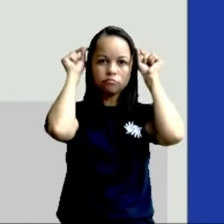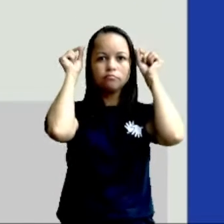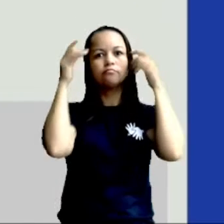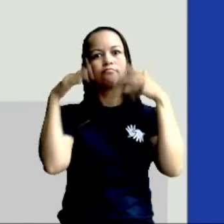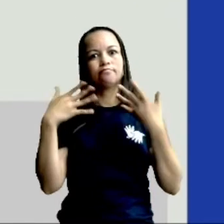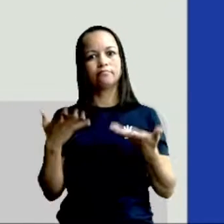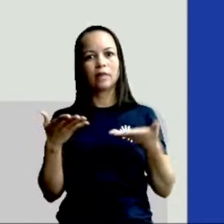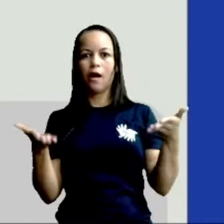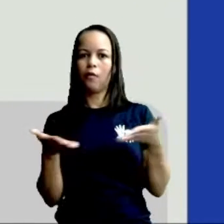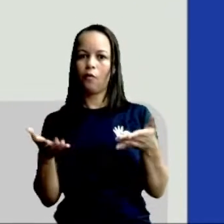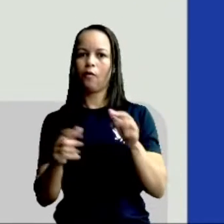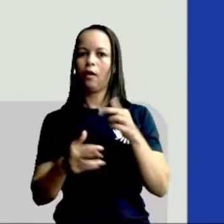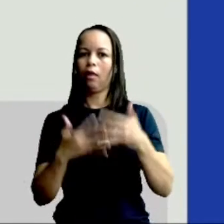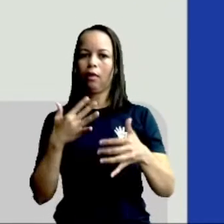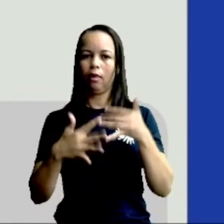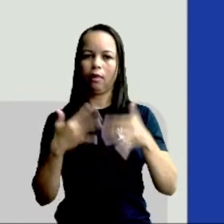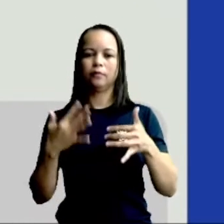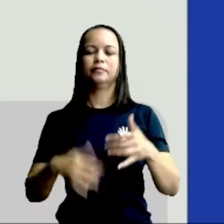já complicou, né? Vejamos.